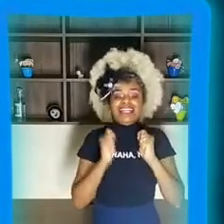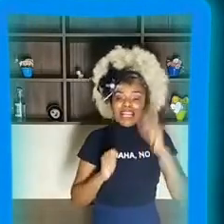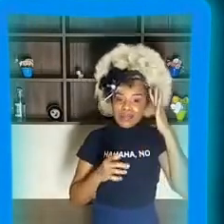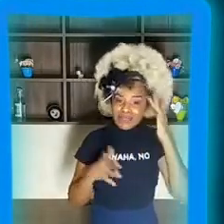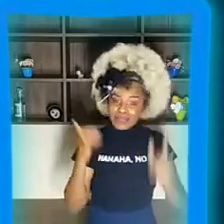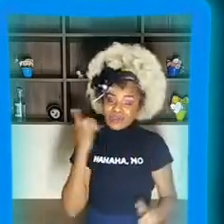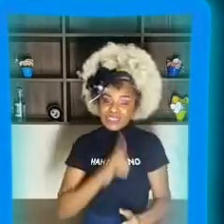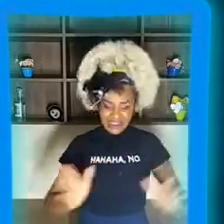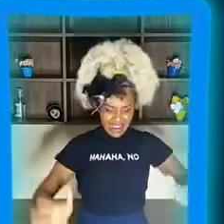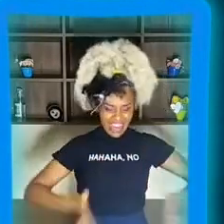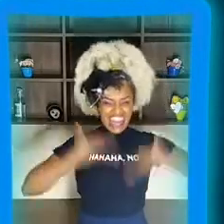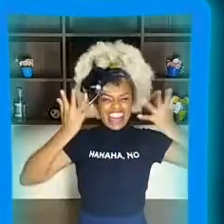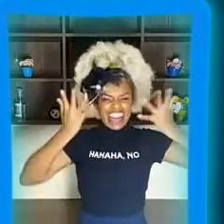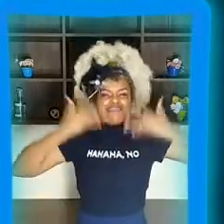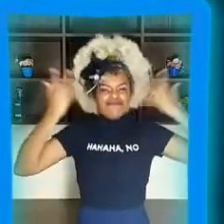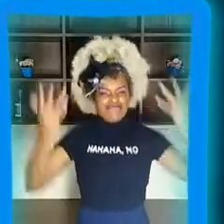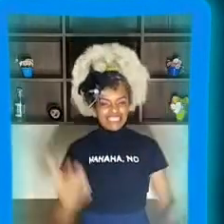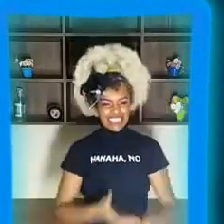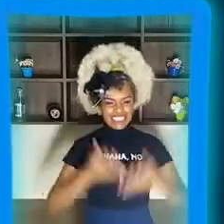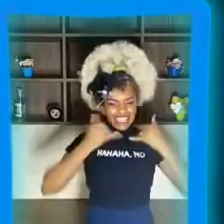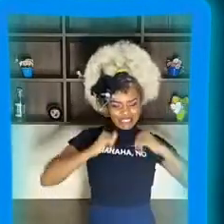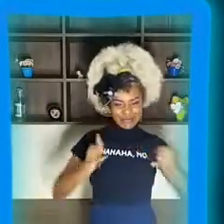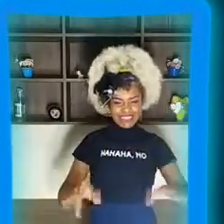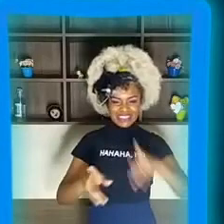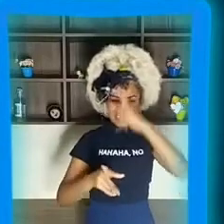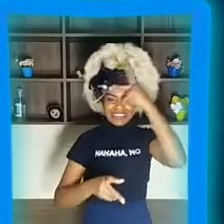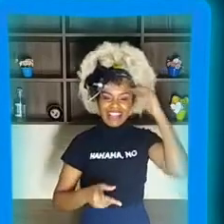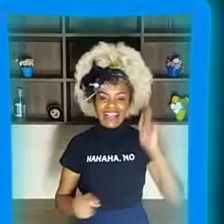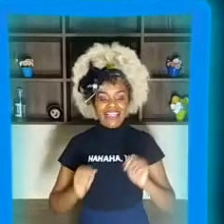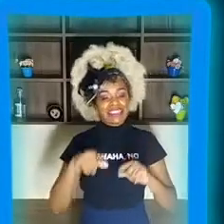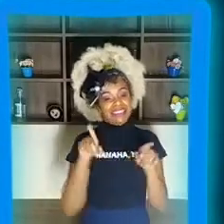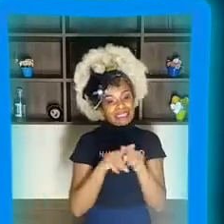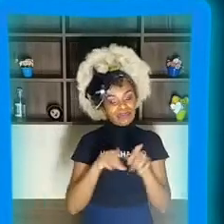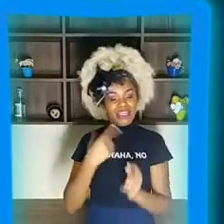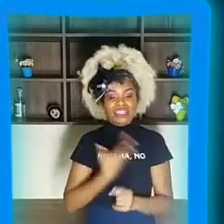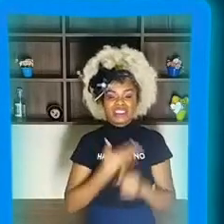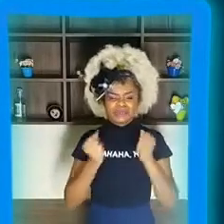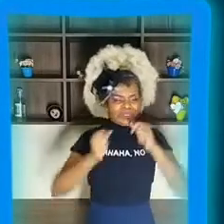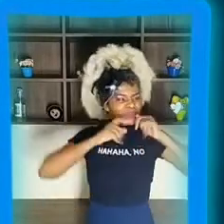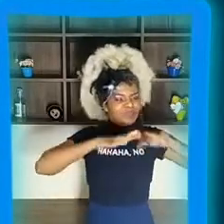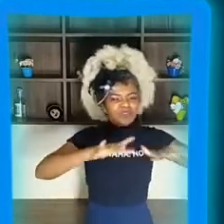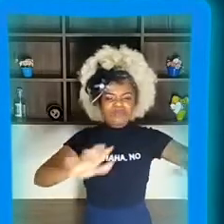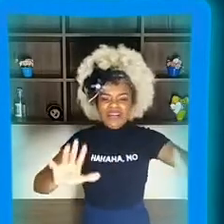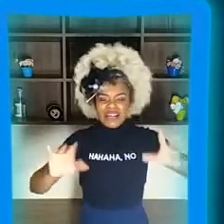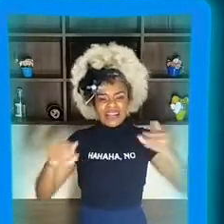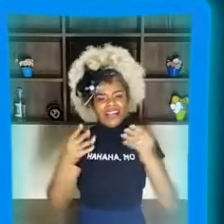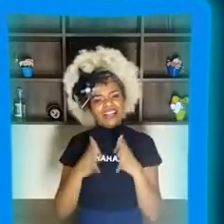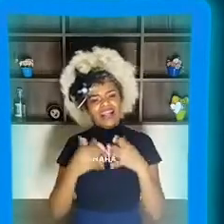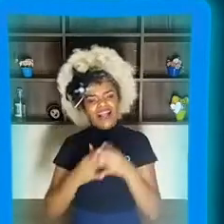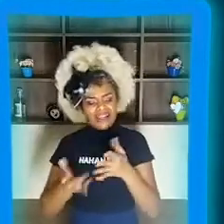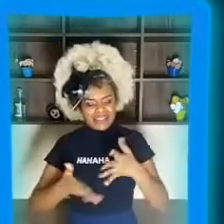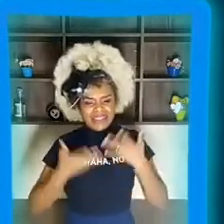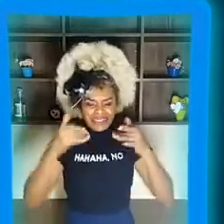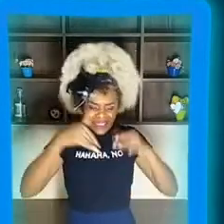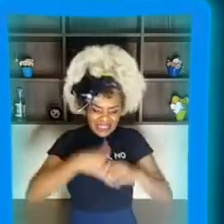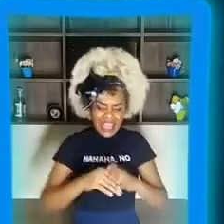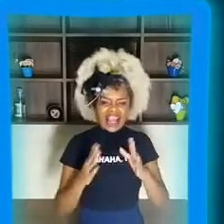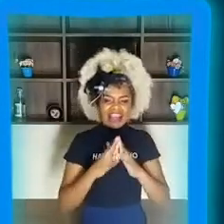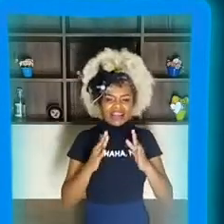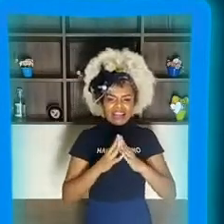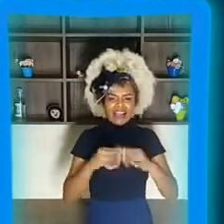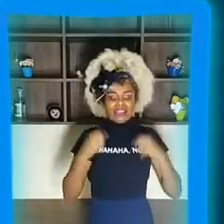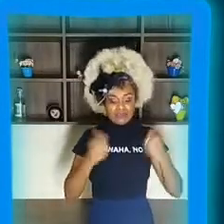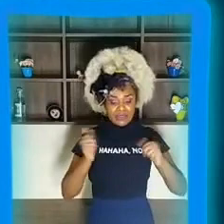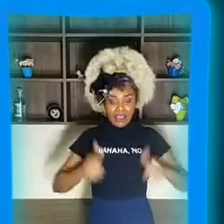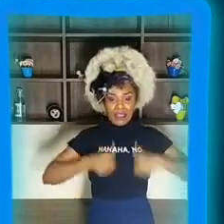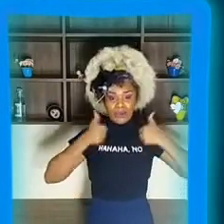conseguido levantar um pouco essa vibração da galera e que a gente possa espalhar isso, gente, dentro de casa. A gente tá precisando muito de